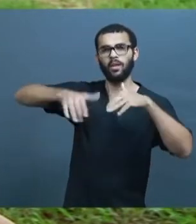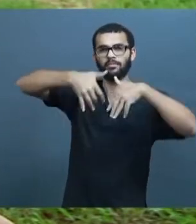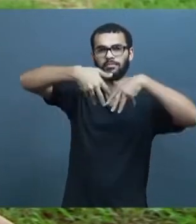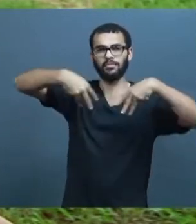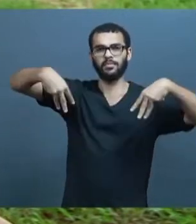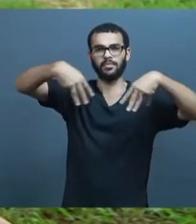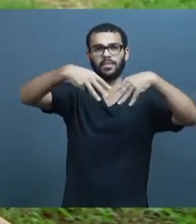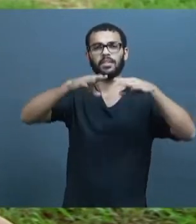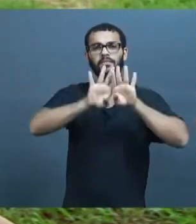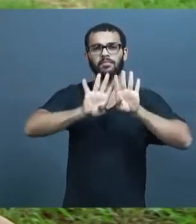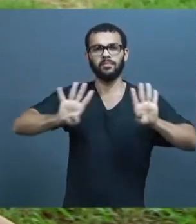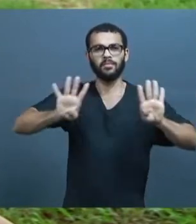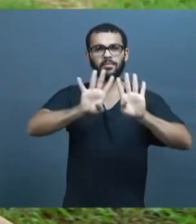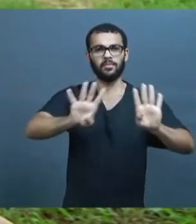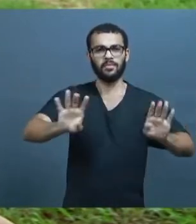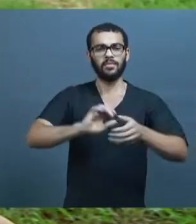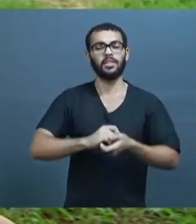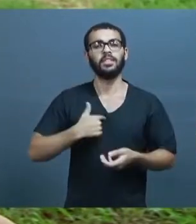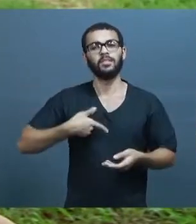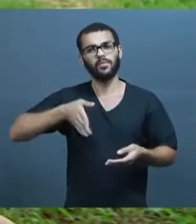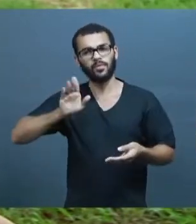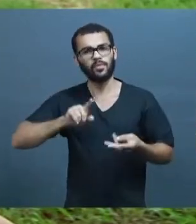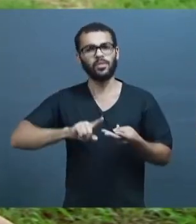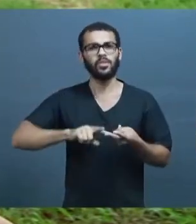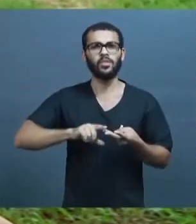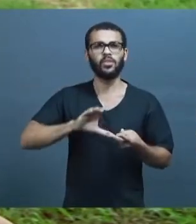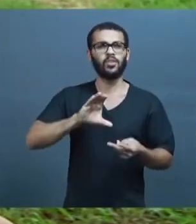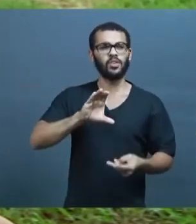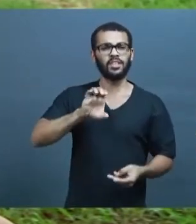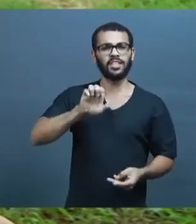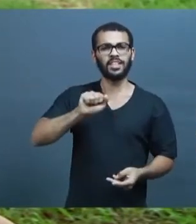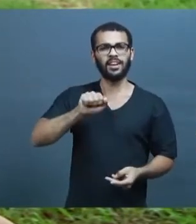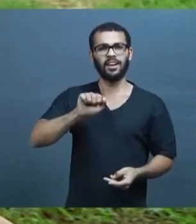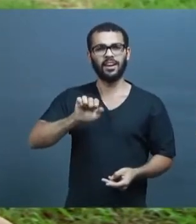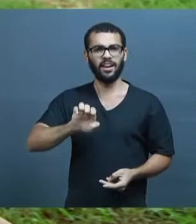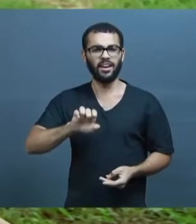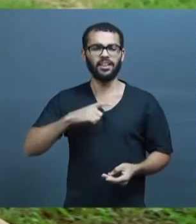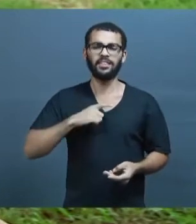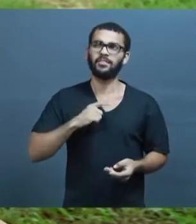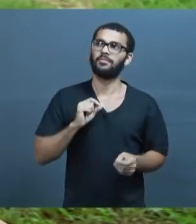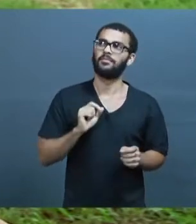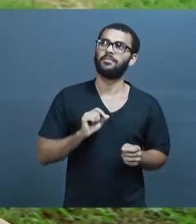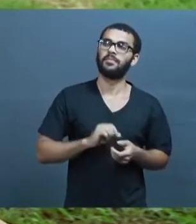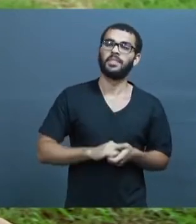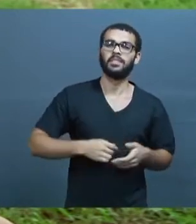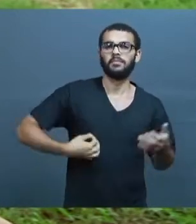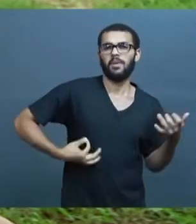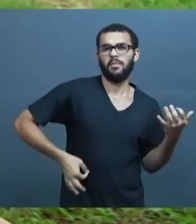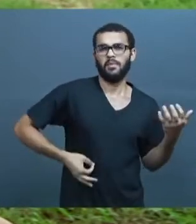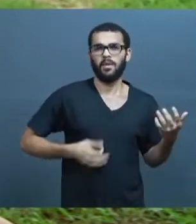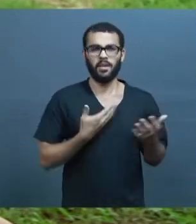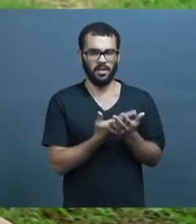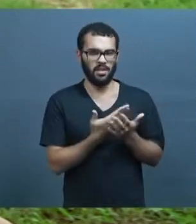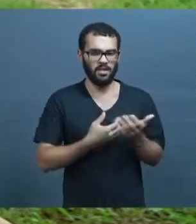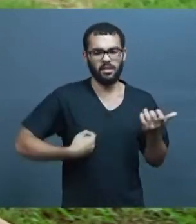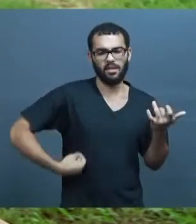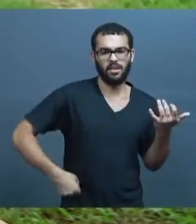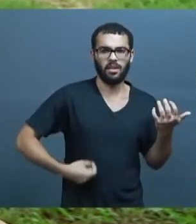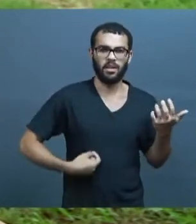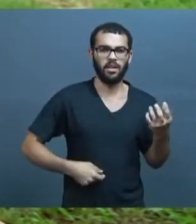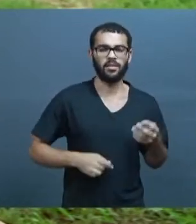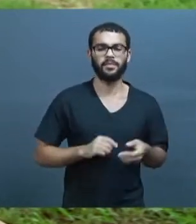eu participo no SEAI, eu participo, faço aula de violão e